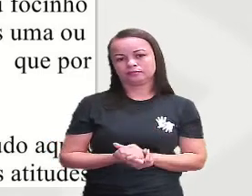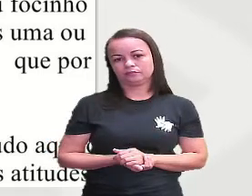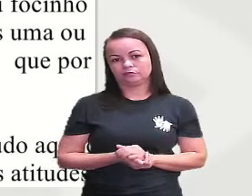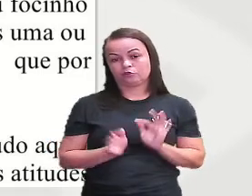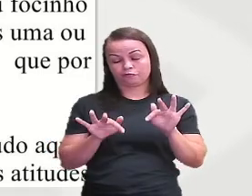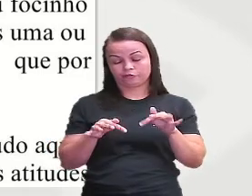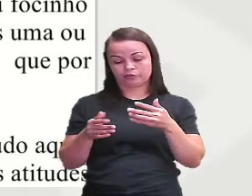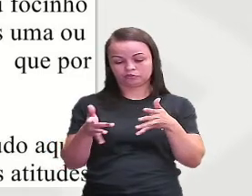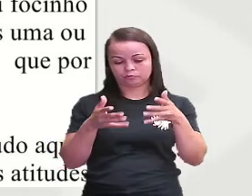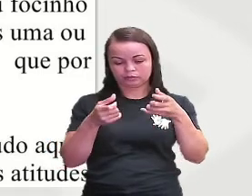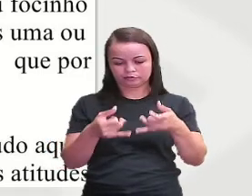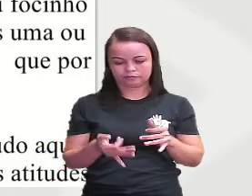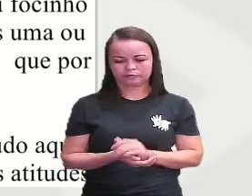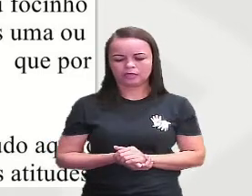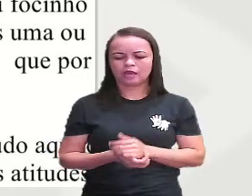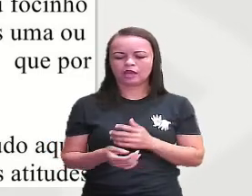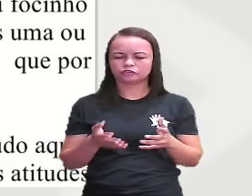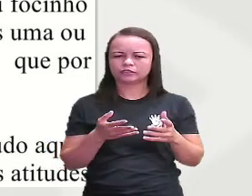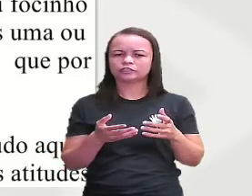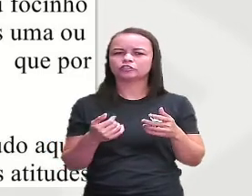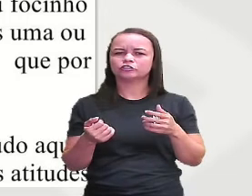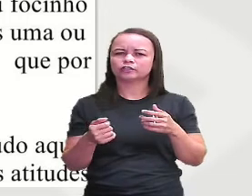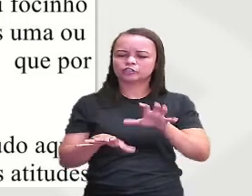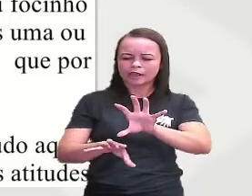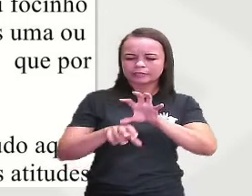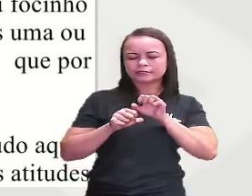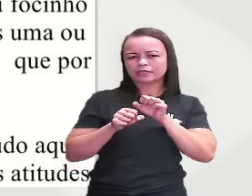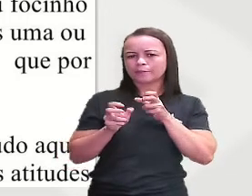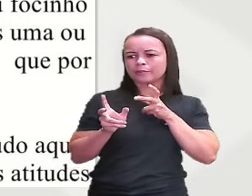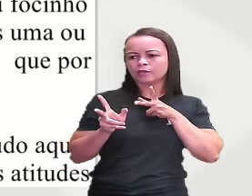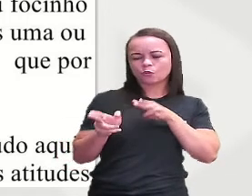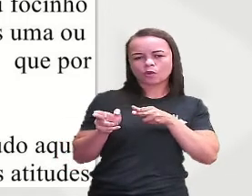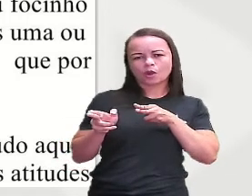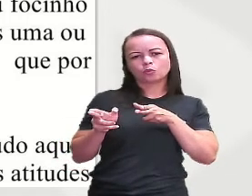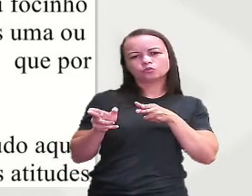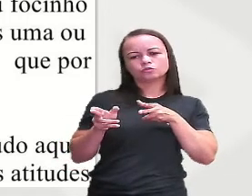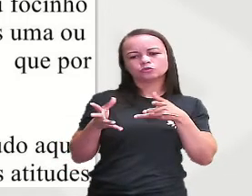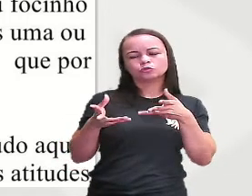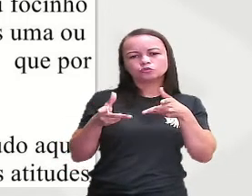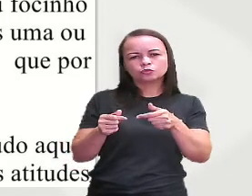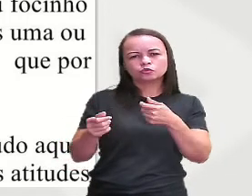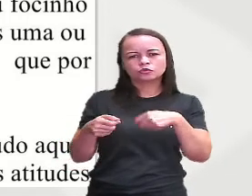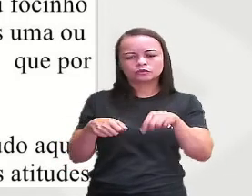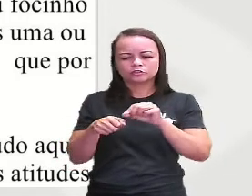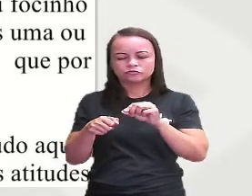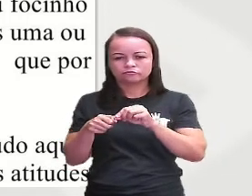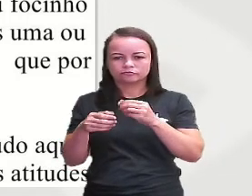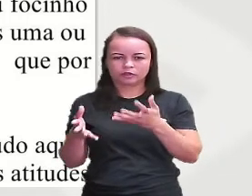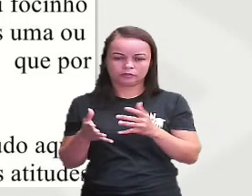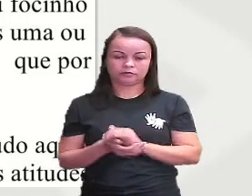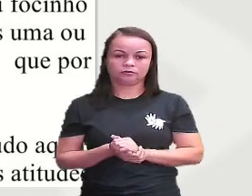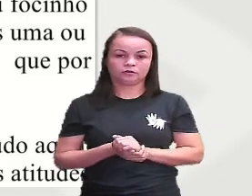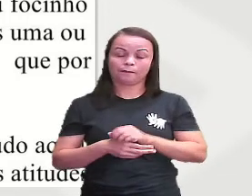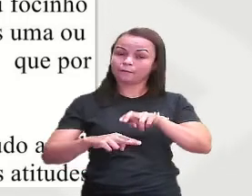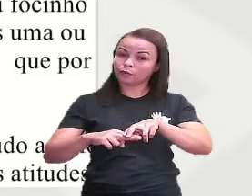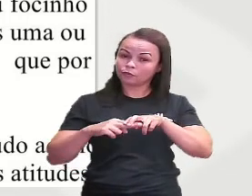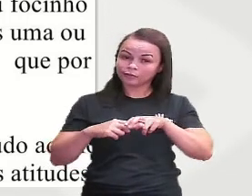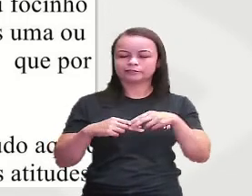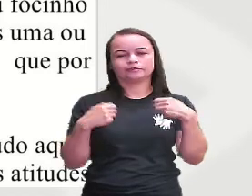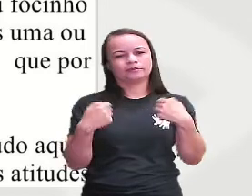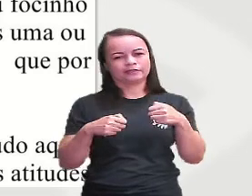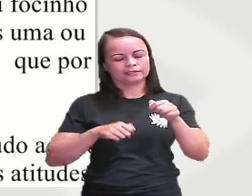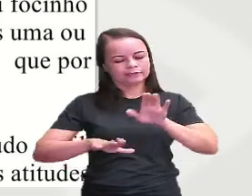vezes a gente recebe na mesma moeda tudo aquilo que a gente faz. Por isso é preciso ter cuidado com as